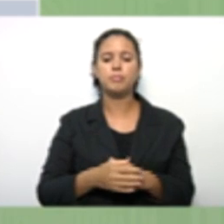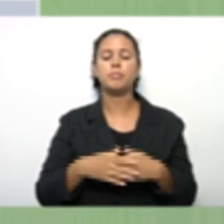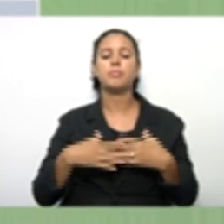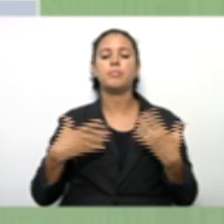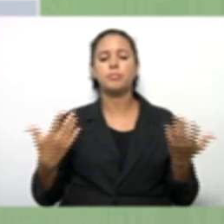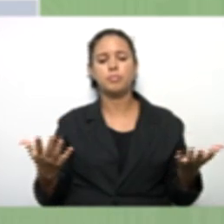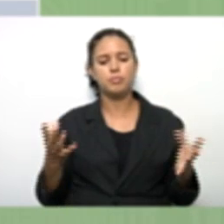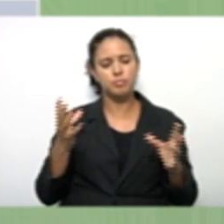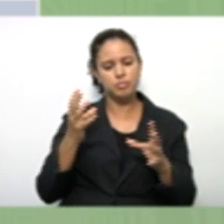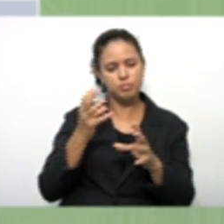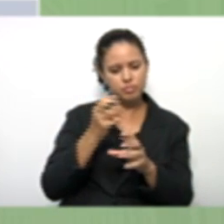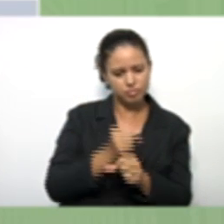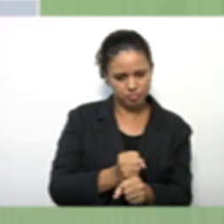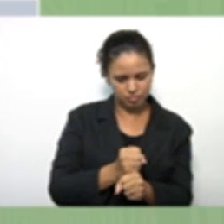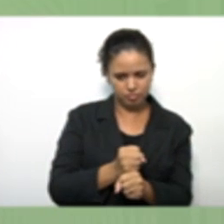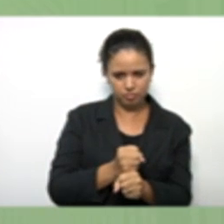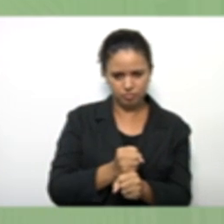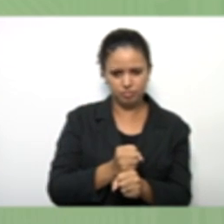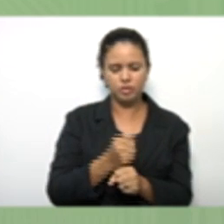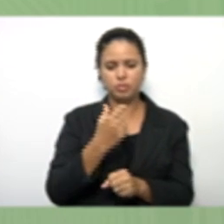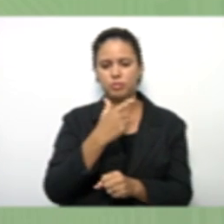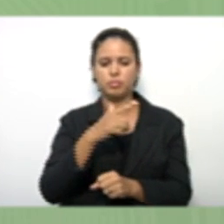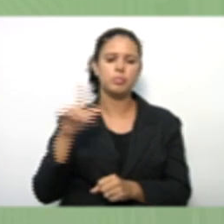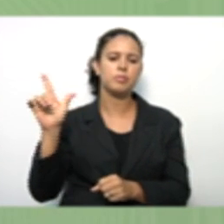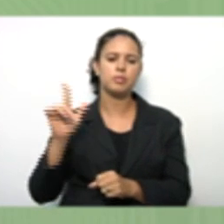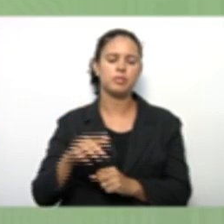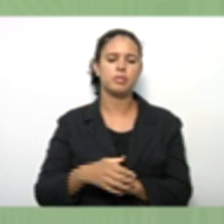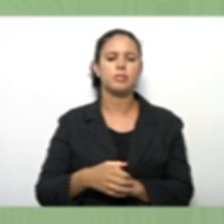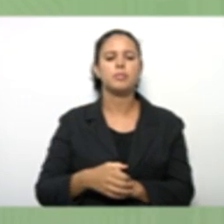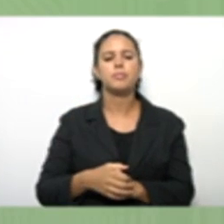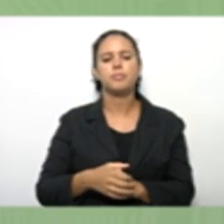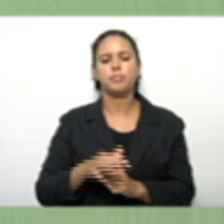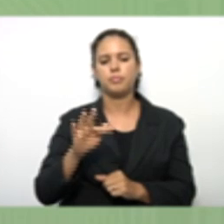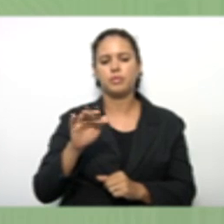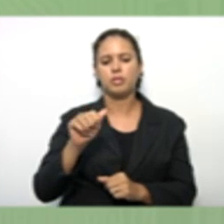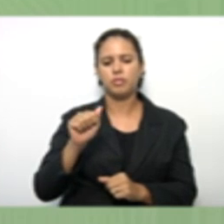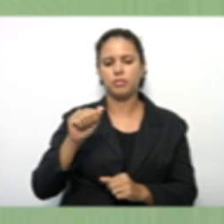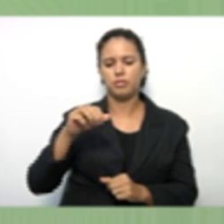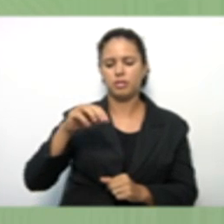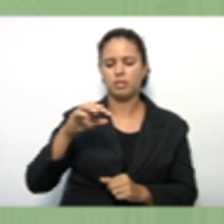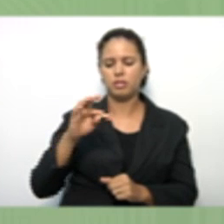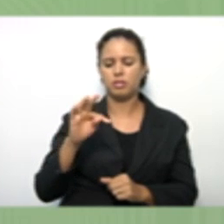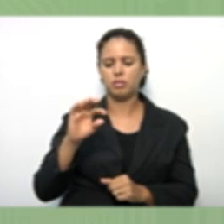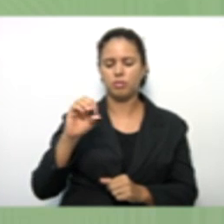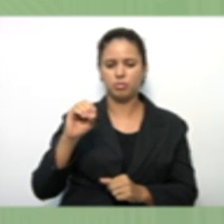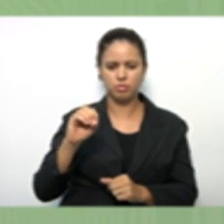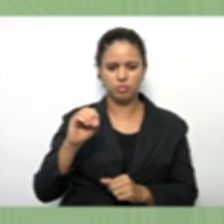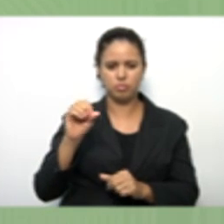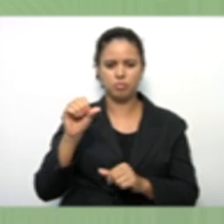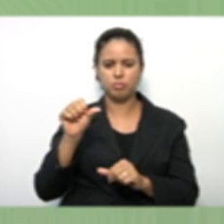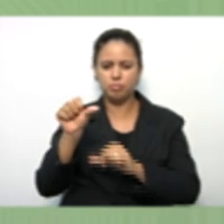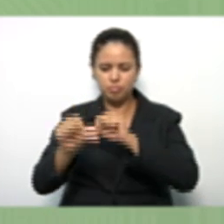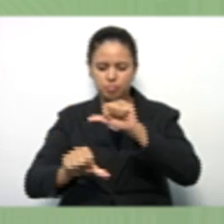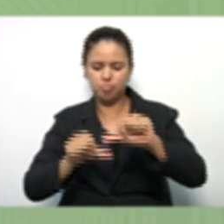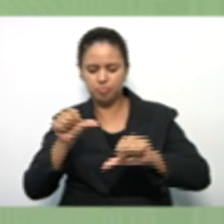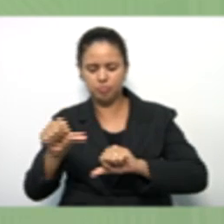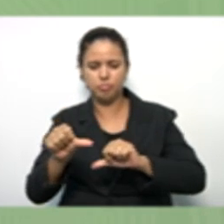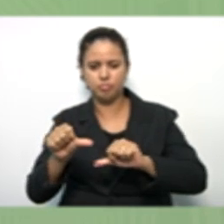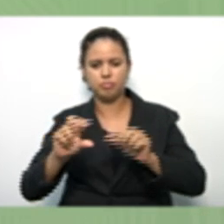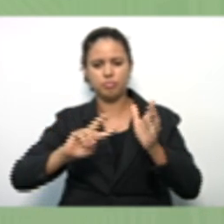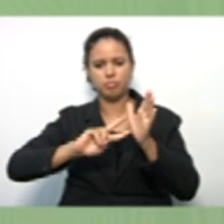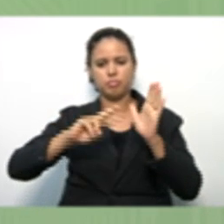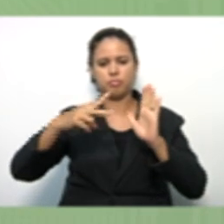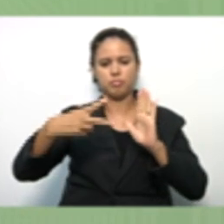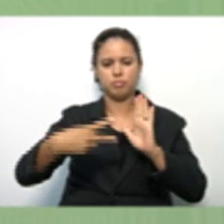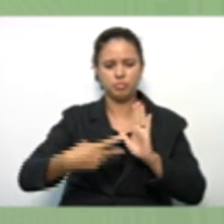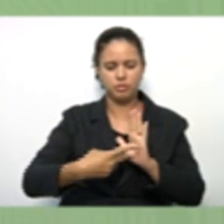ativo continua. Outro fato é o fato modificativo, né? É aquele que representa mudança